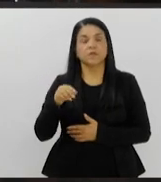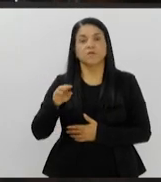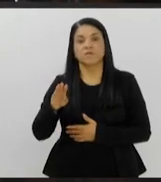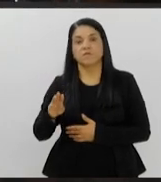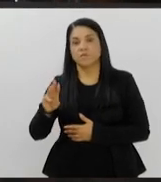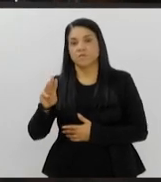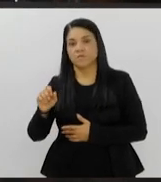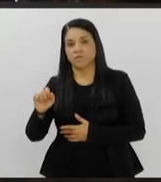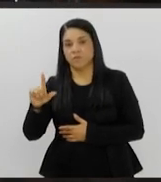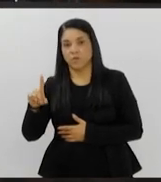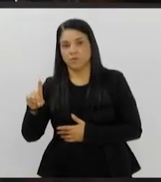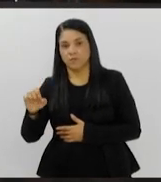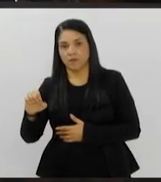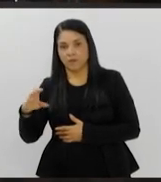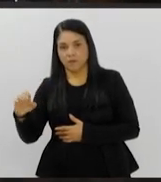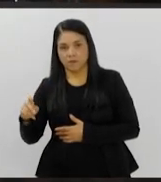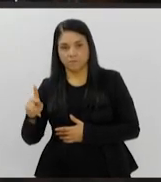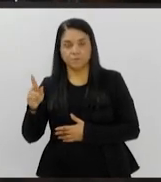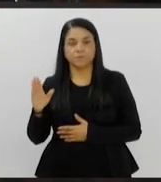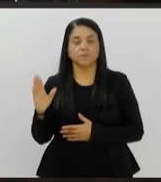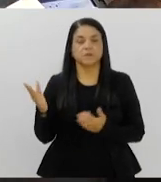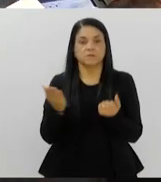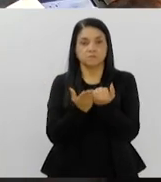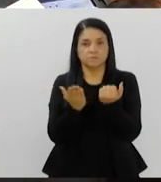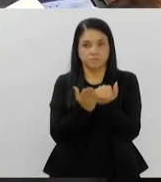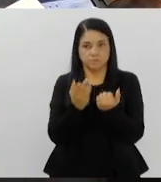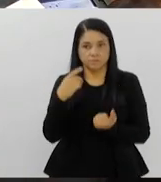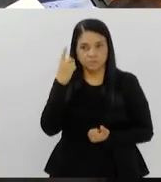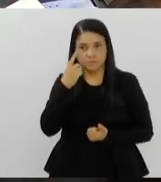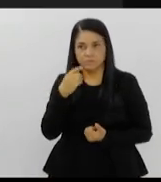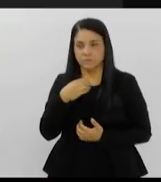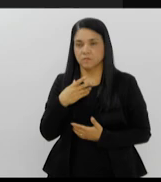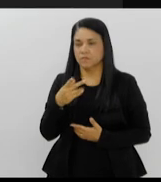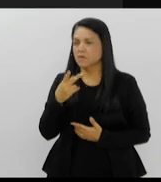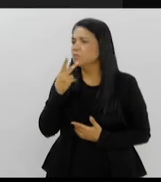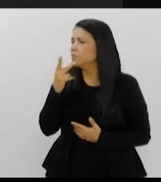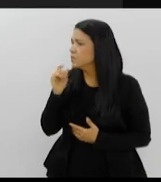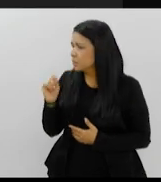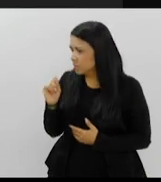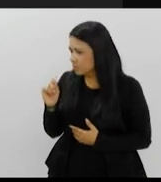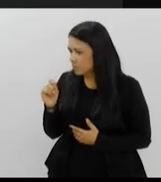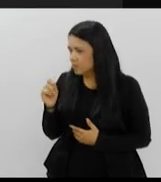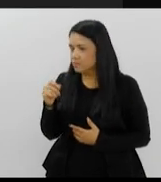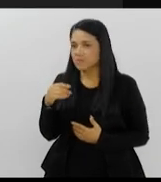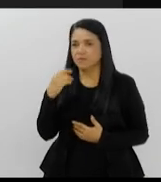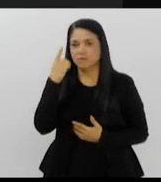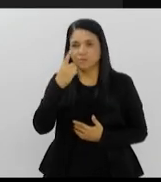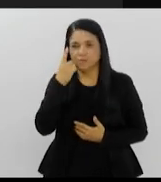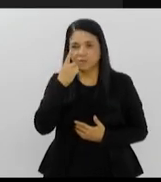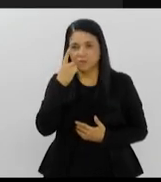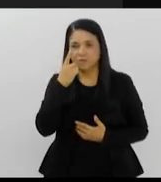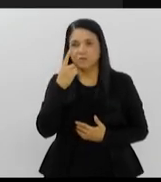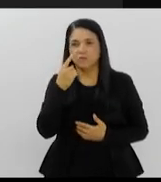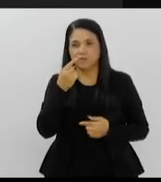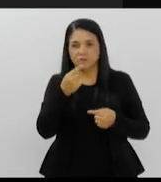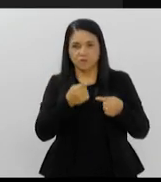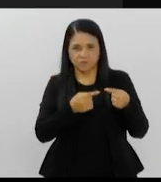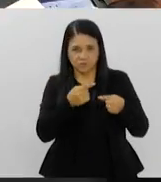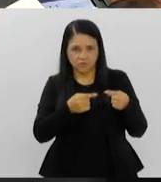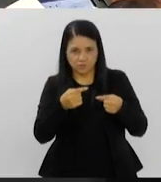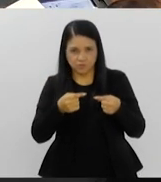Malafaia. Que... Oi. Pois não, deputado? Não, eu vou discutir. Admite